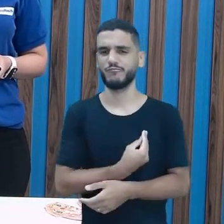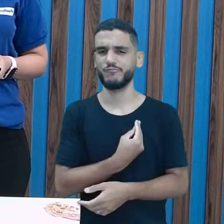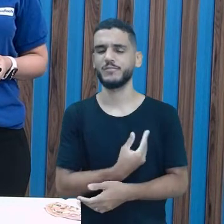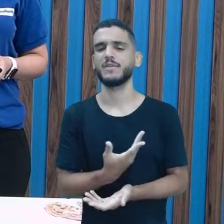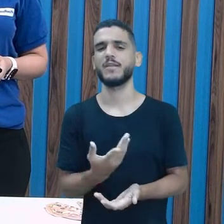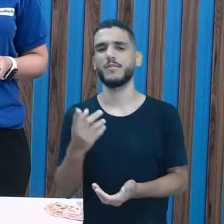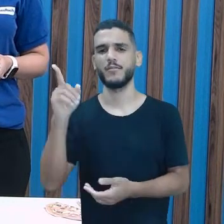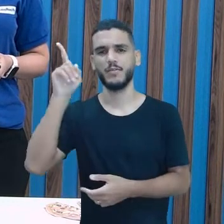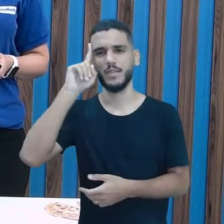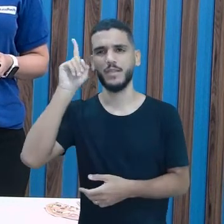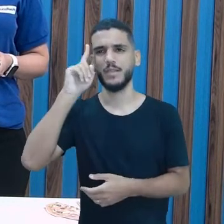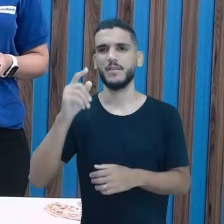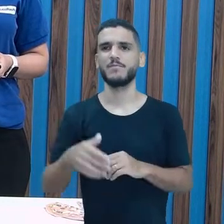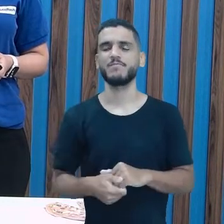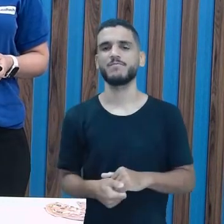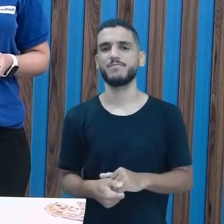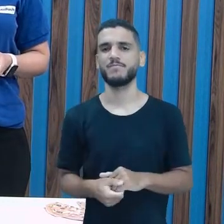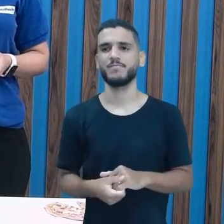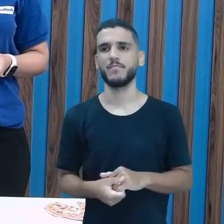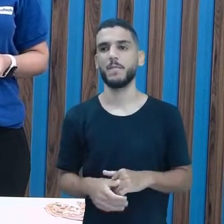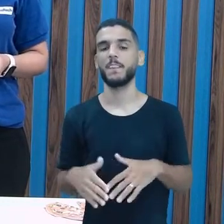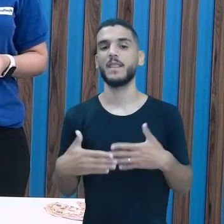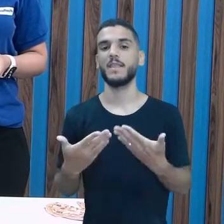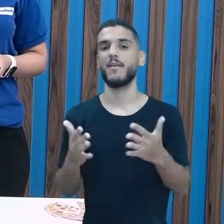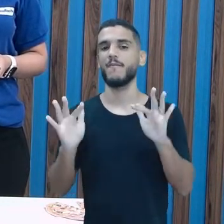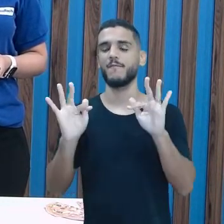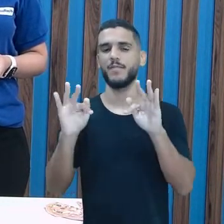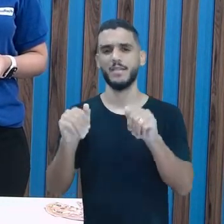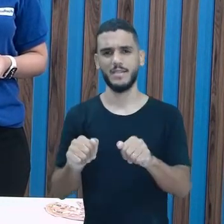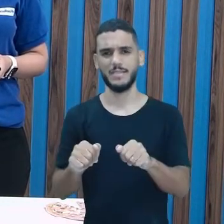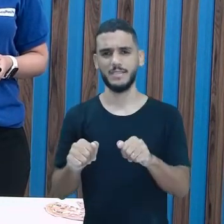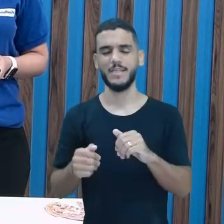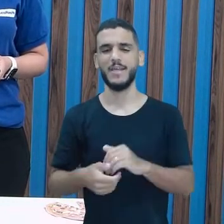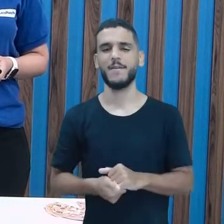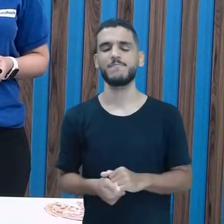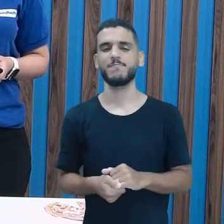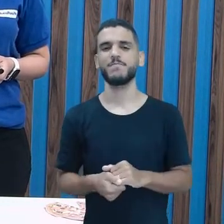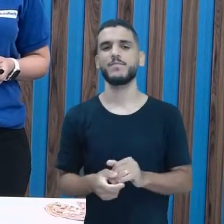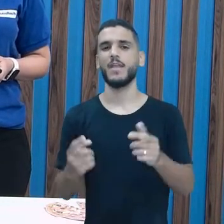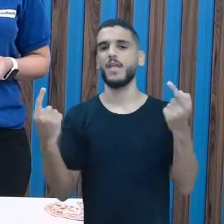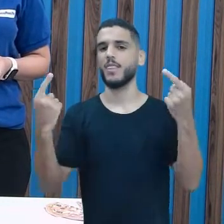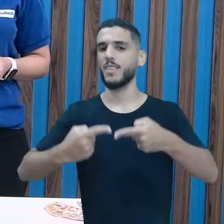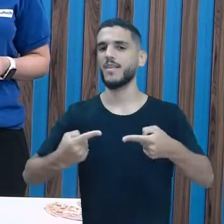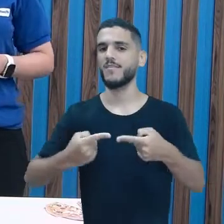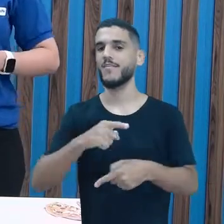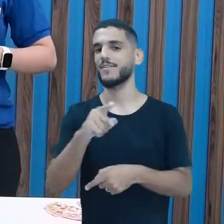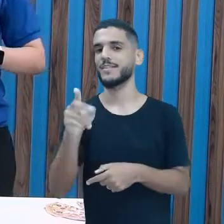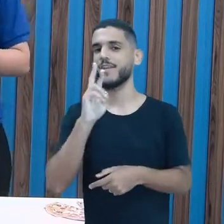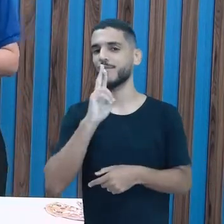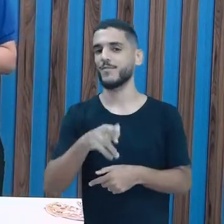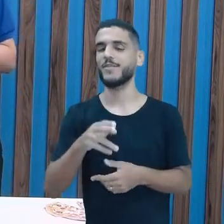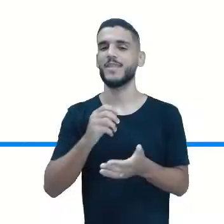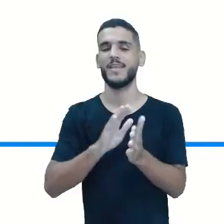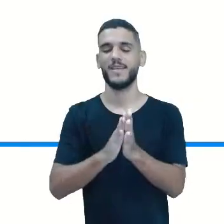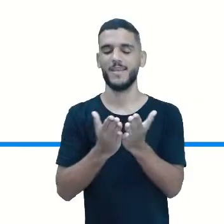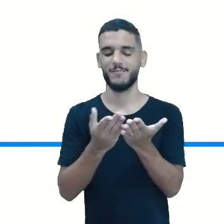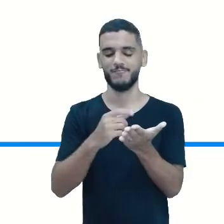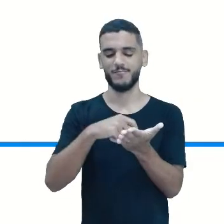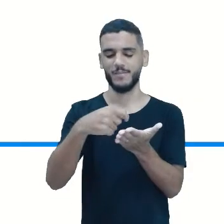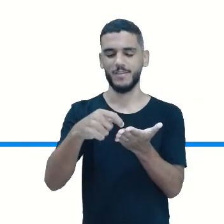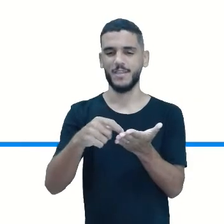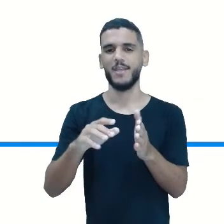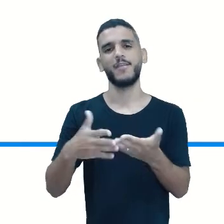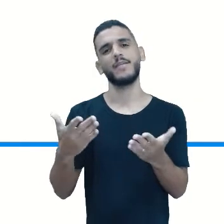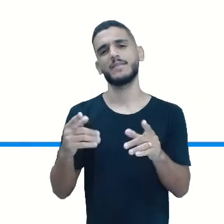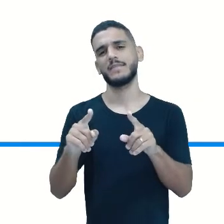dia, ok? E para encerrar, nossa aula chegou ao fim, eu vou trazer o desafio que vocês vão responder no caderno para levar